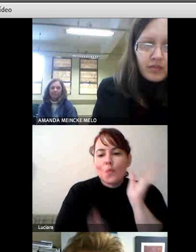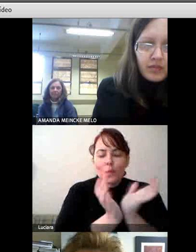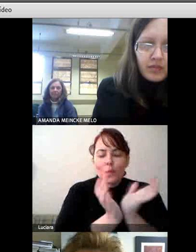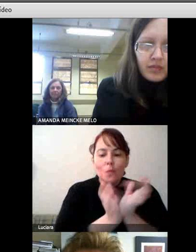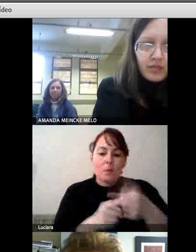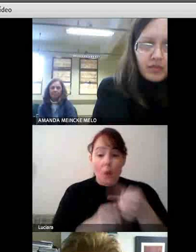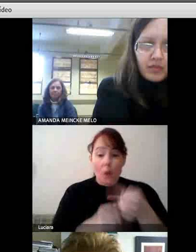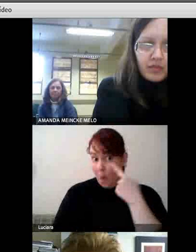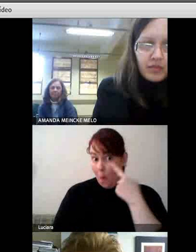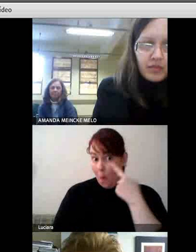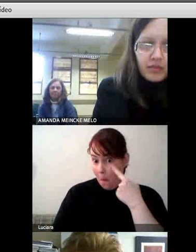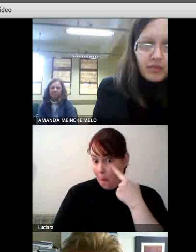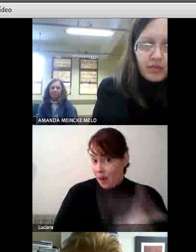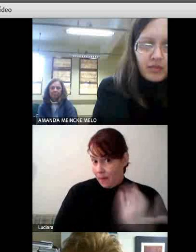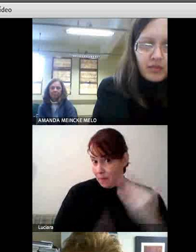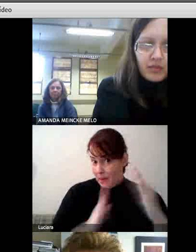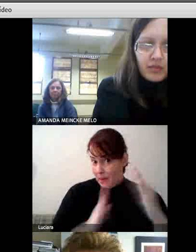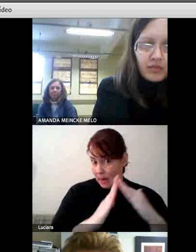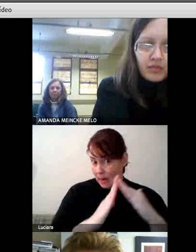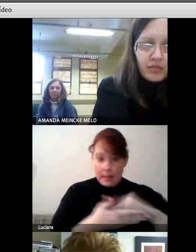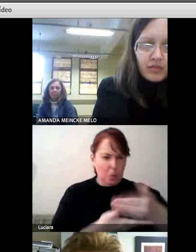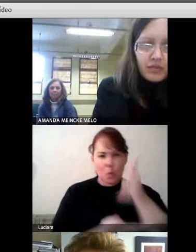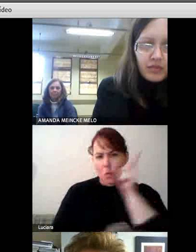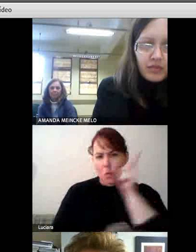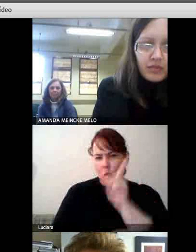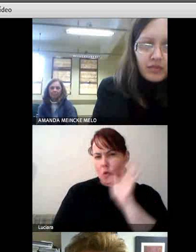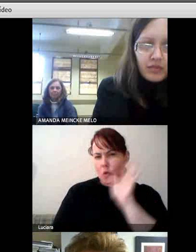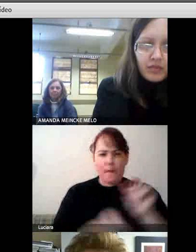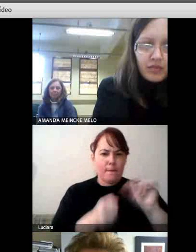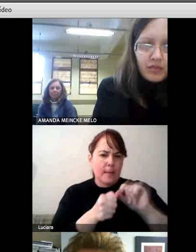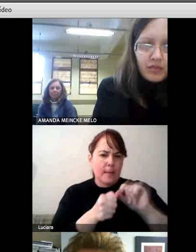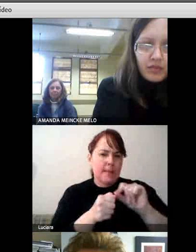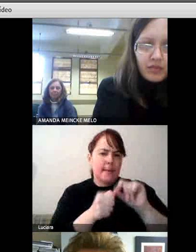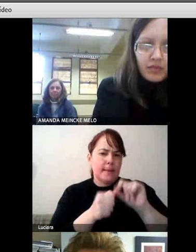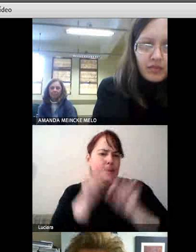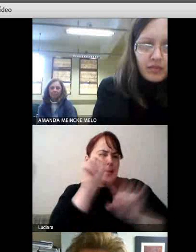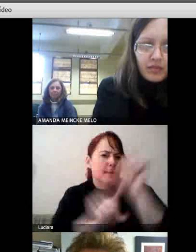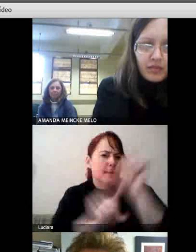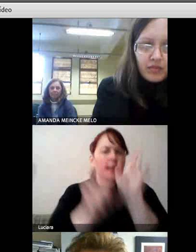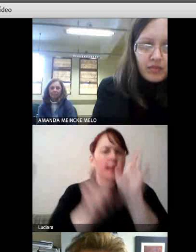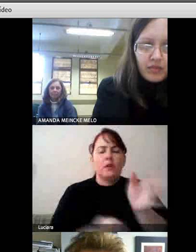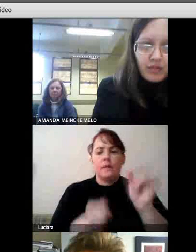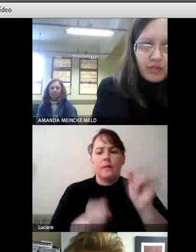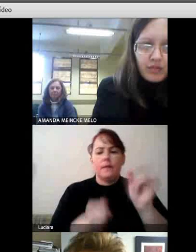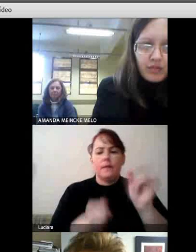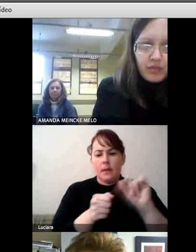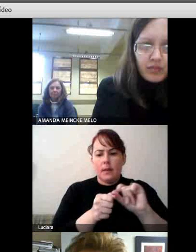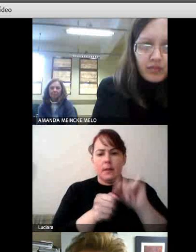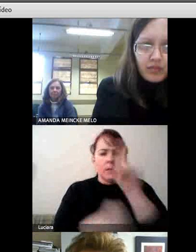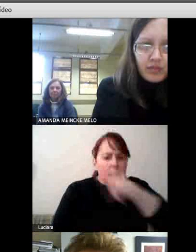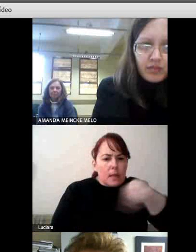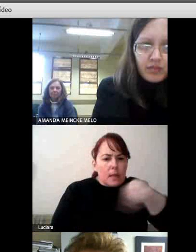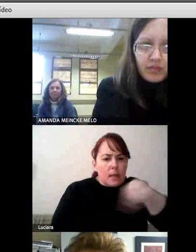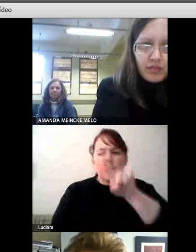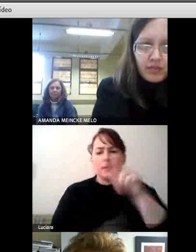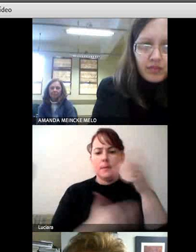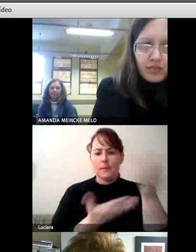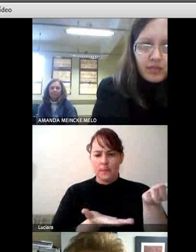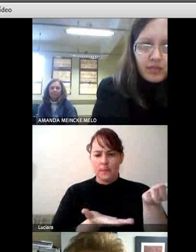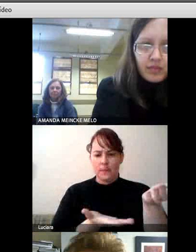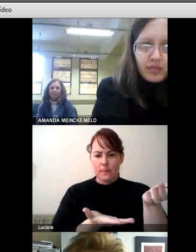que é o ambiente enriquecido como era logo antes de chegar à internet. As